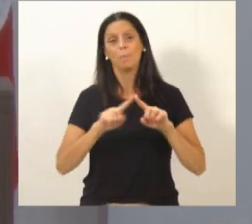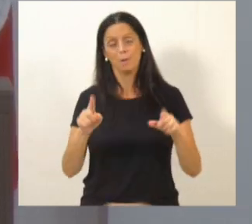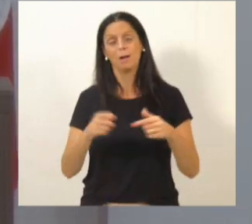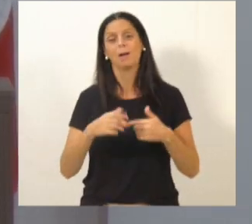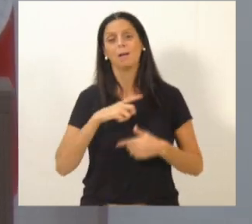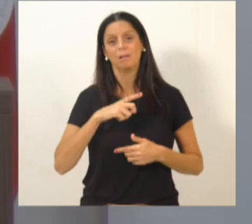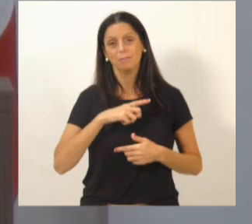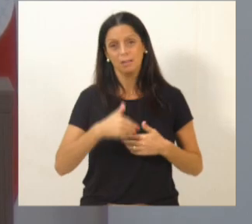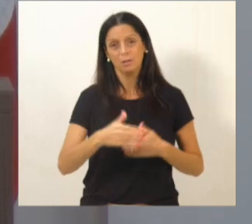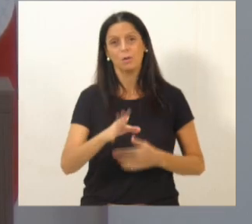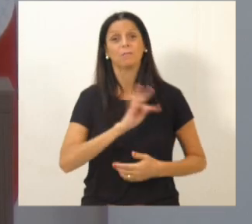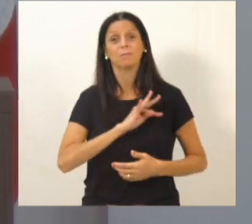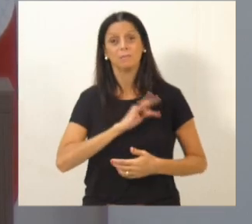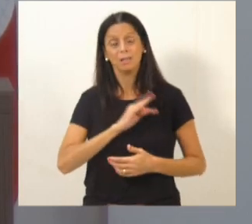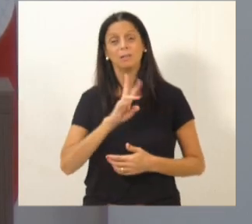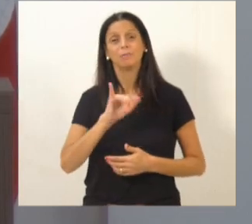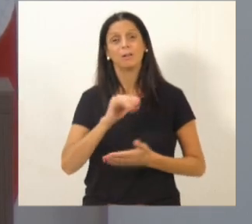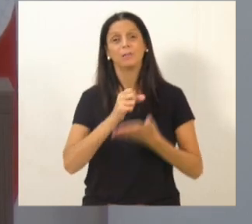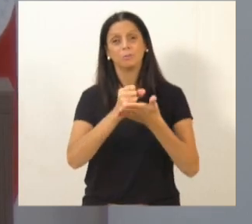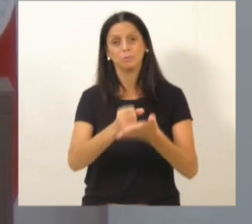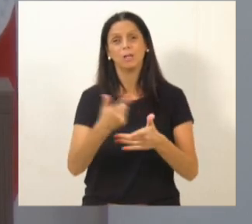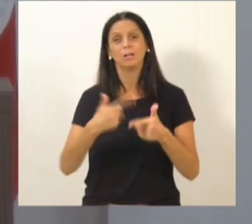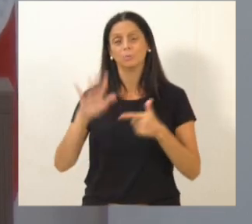Acho que é isso. Muito bem.